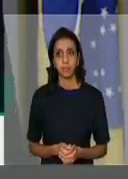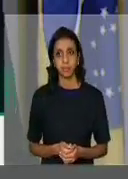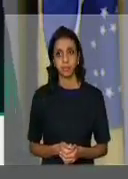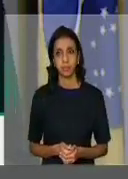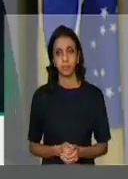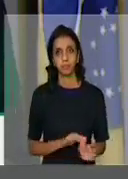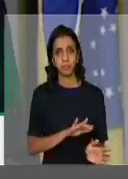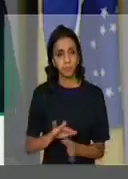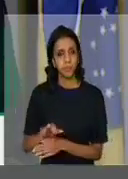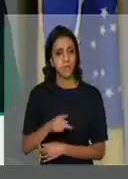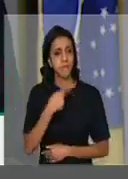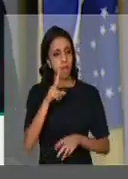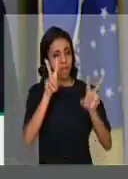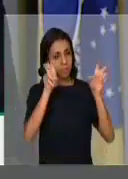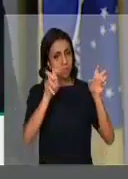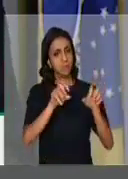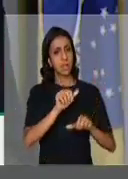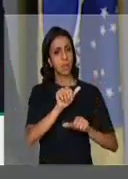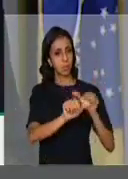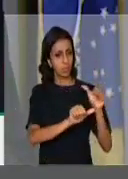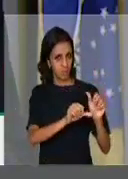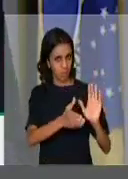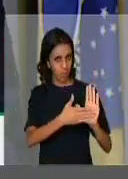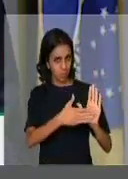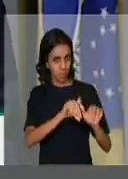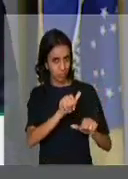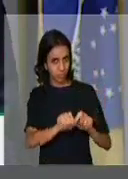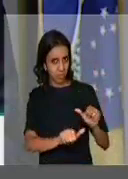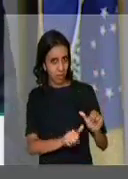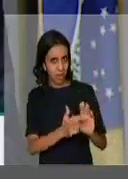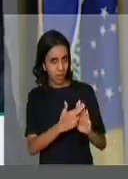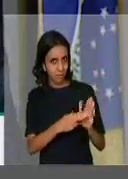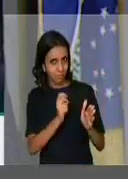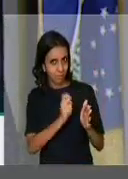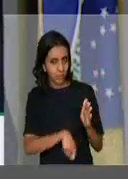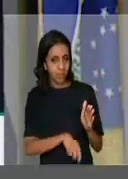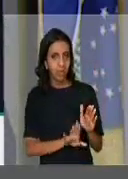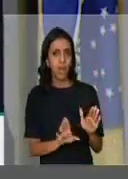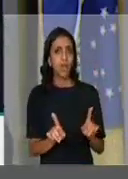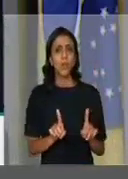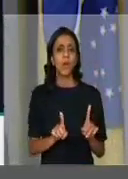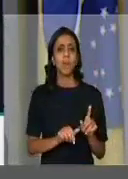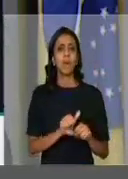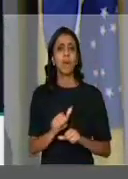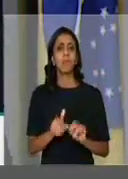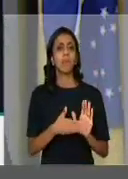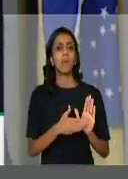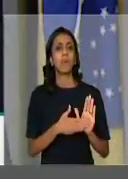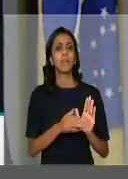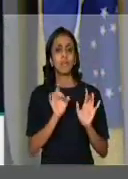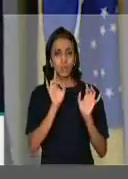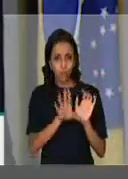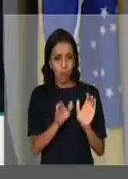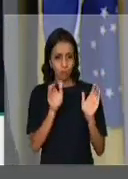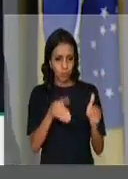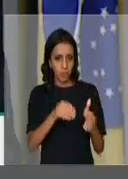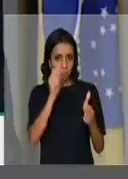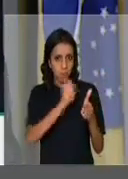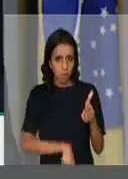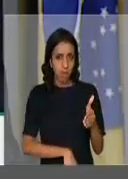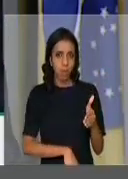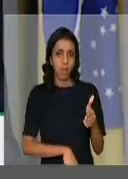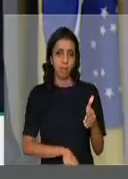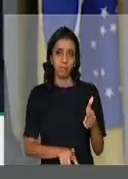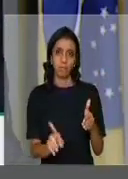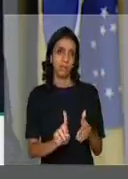Ao falar da reforma, eu falo sempre, não é reforma tributária que eu estou propondo, é